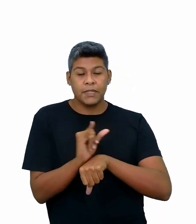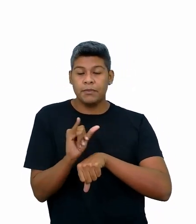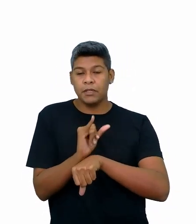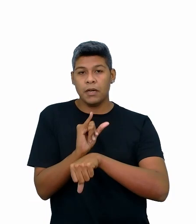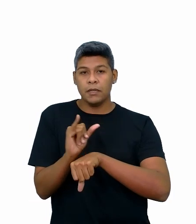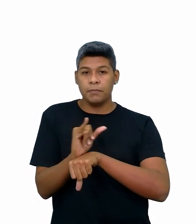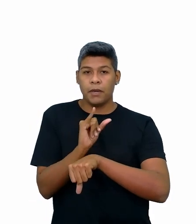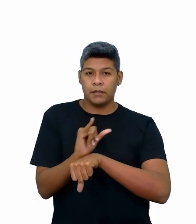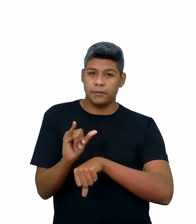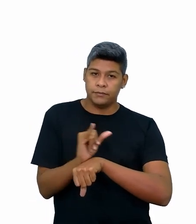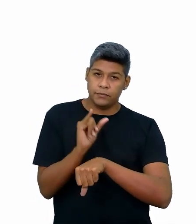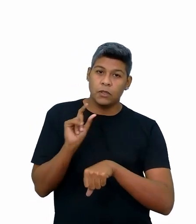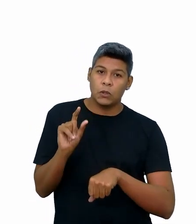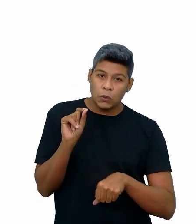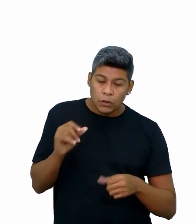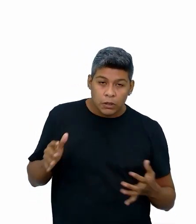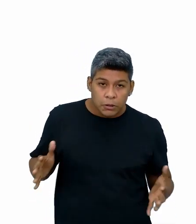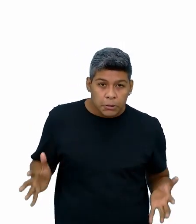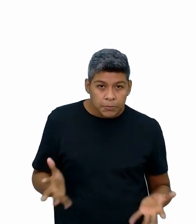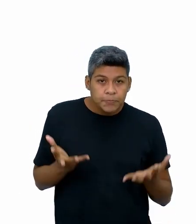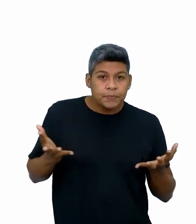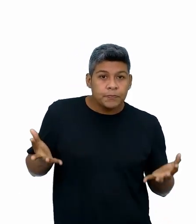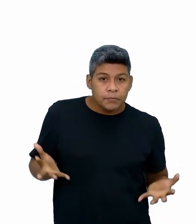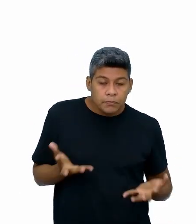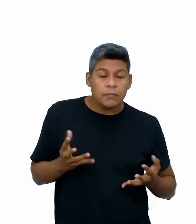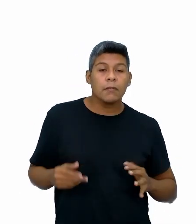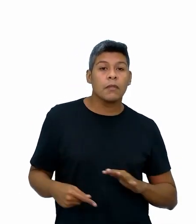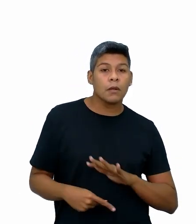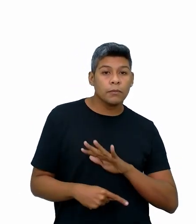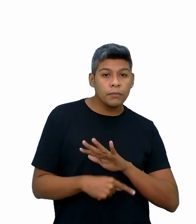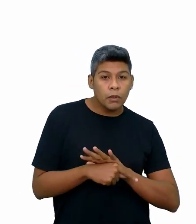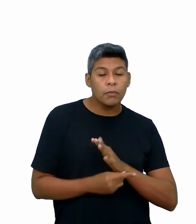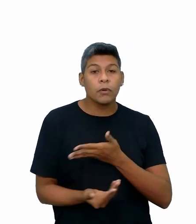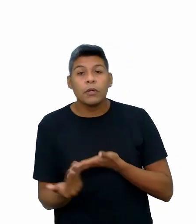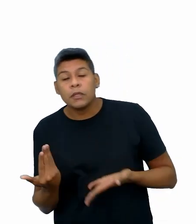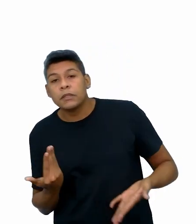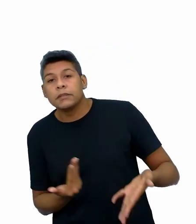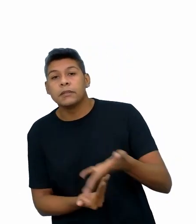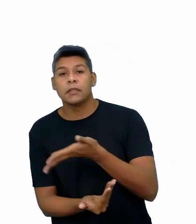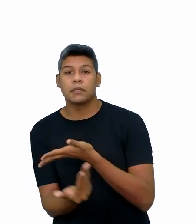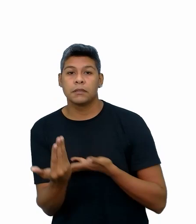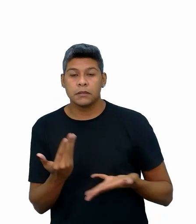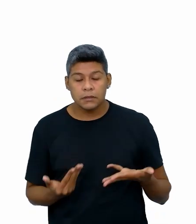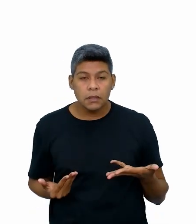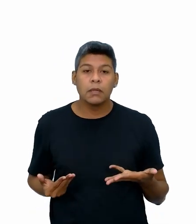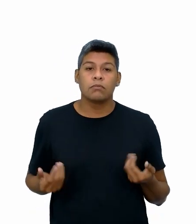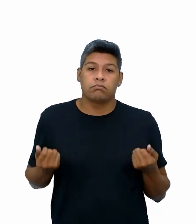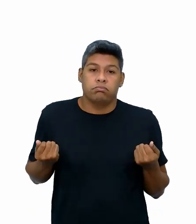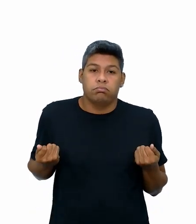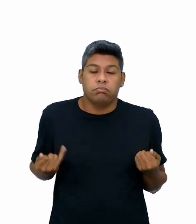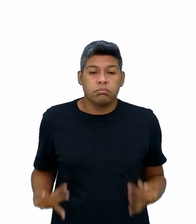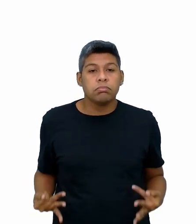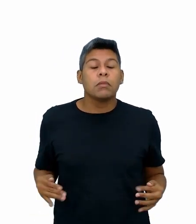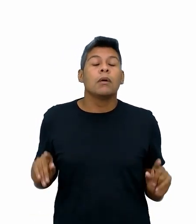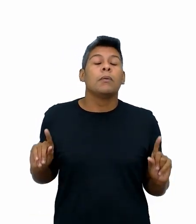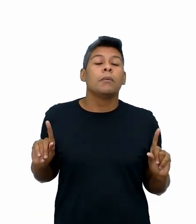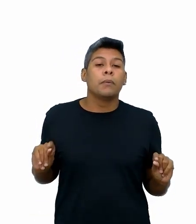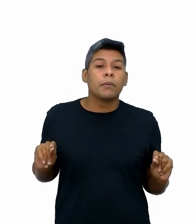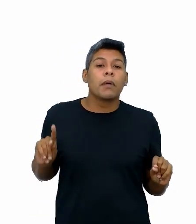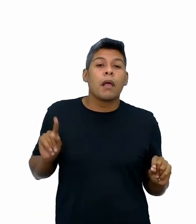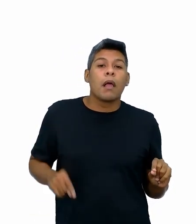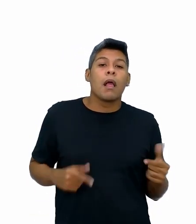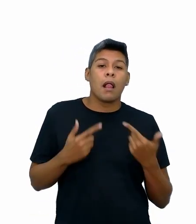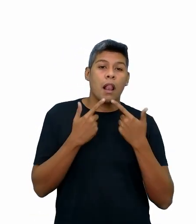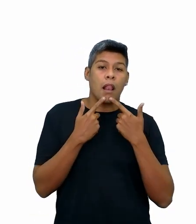sócio-históricos que são situados em uma interação responsiva, ou seja, né, é essa